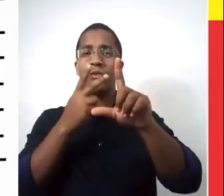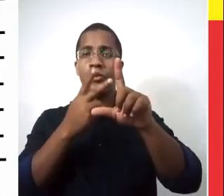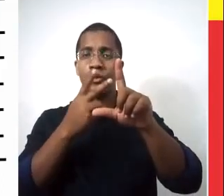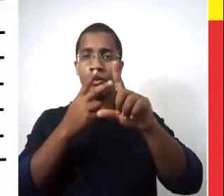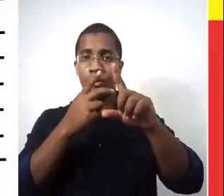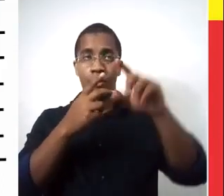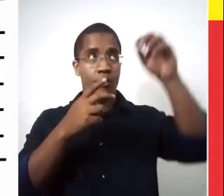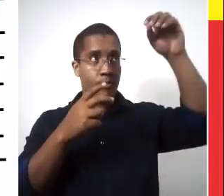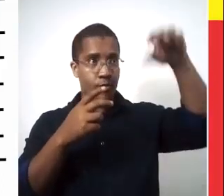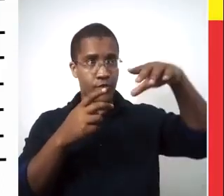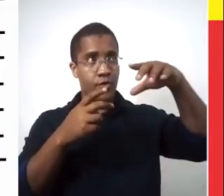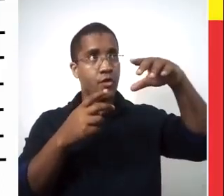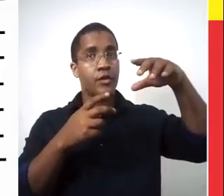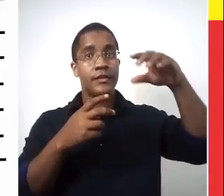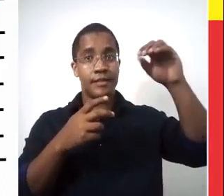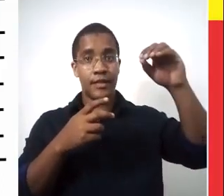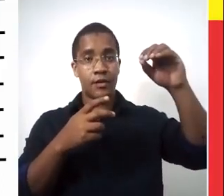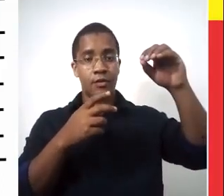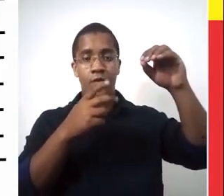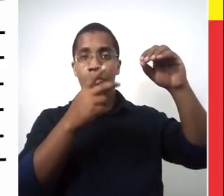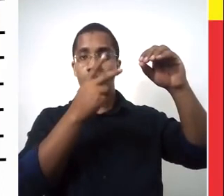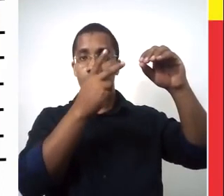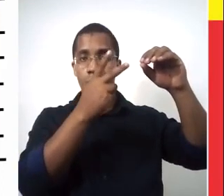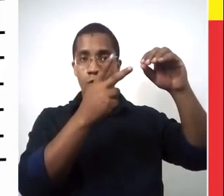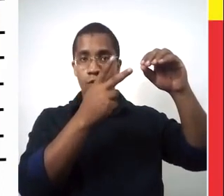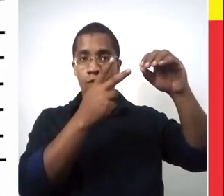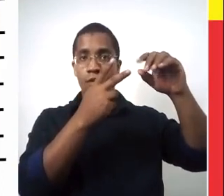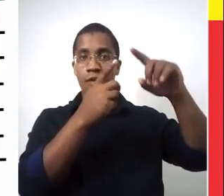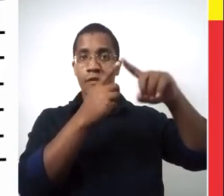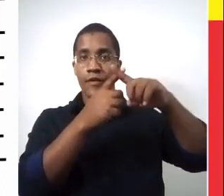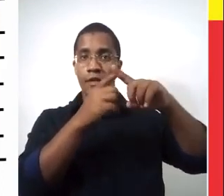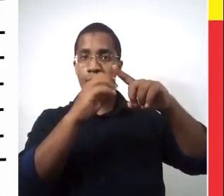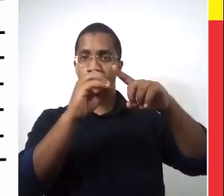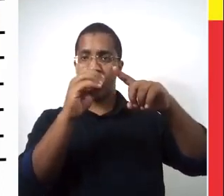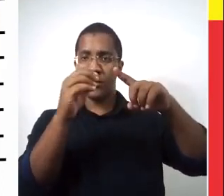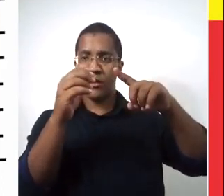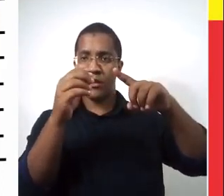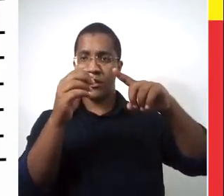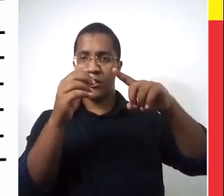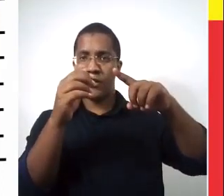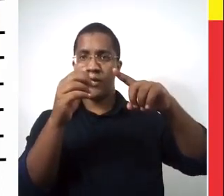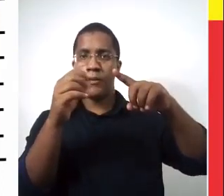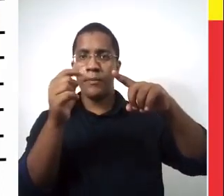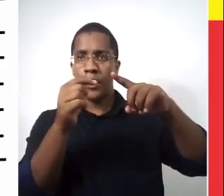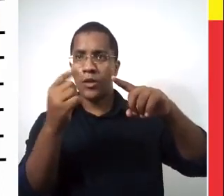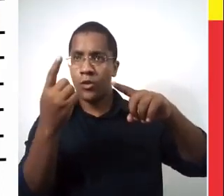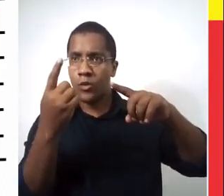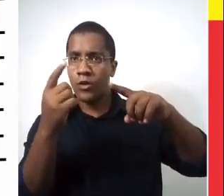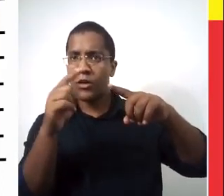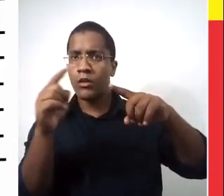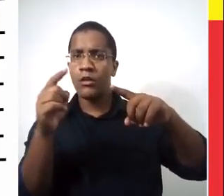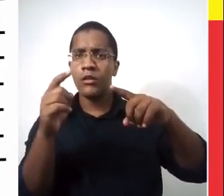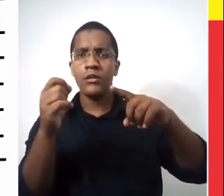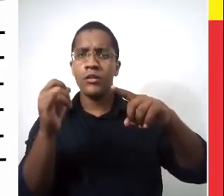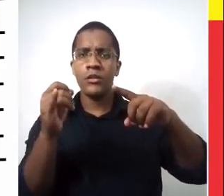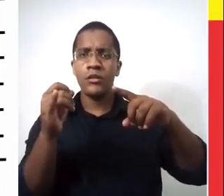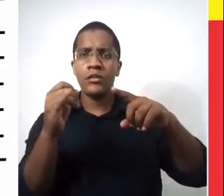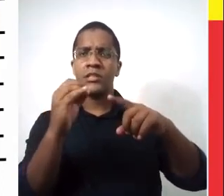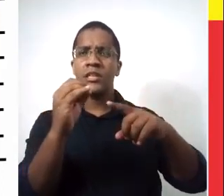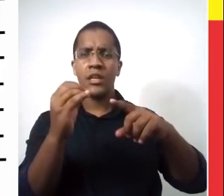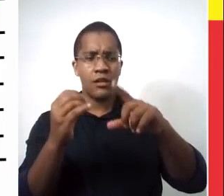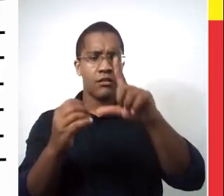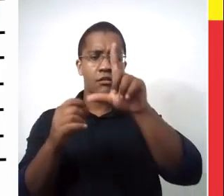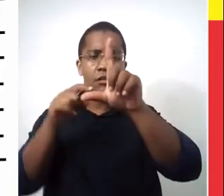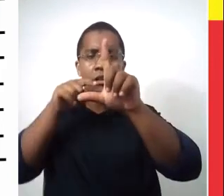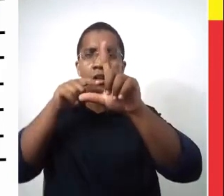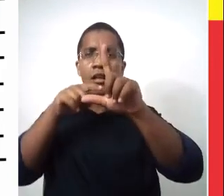menos 1. Observe que quando o x for 0, não vai ter deslocamento, não vai ter nada. Então, onde eu